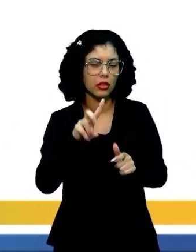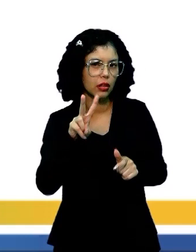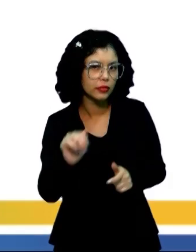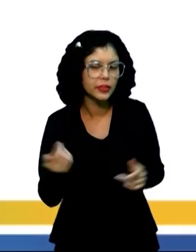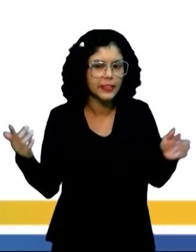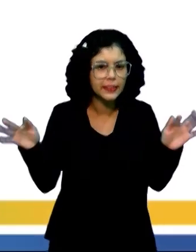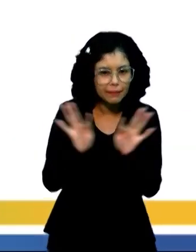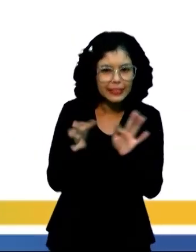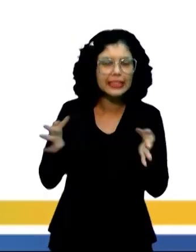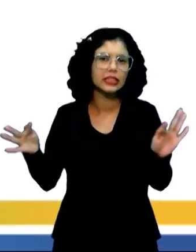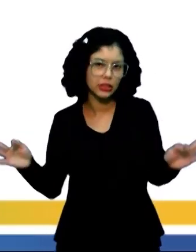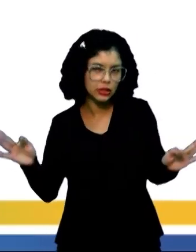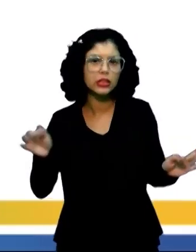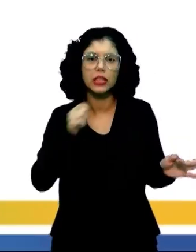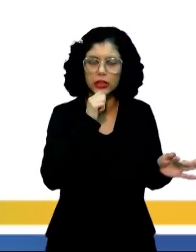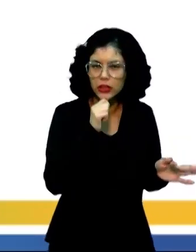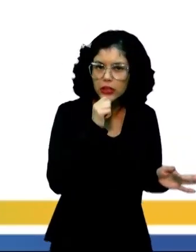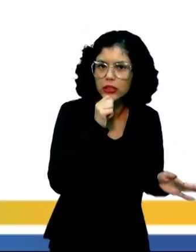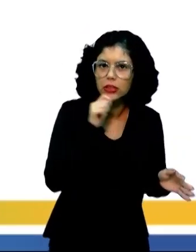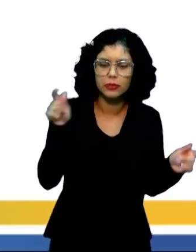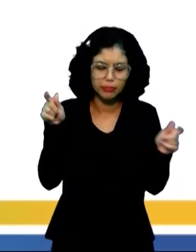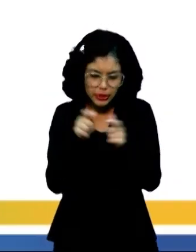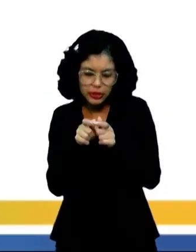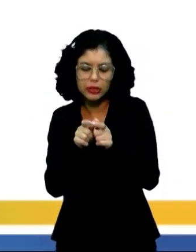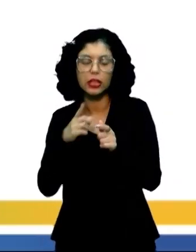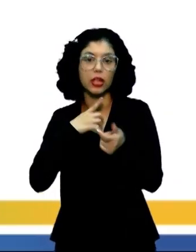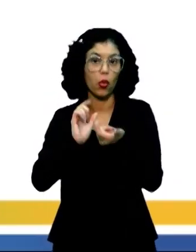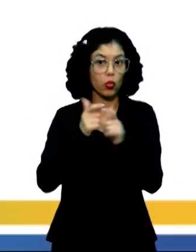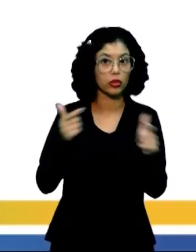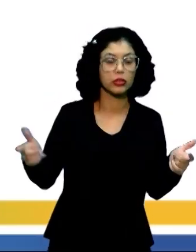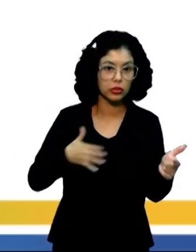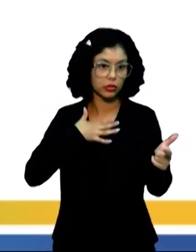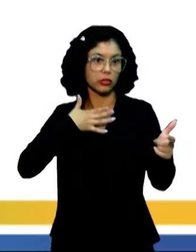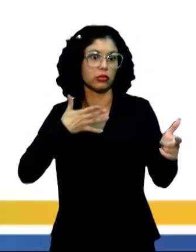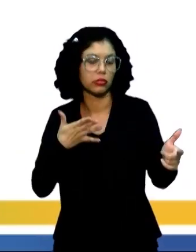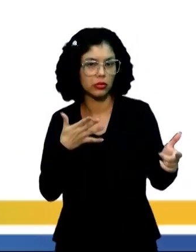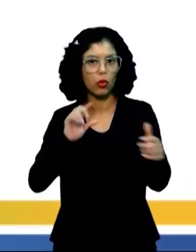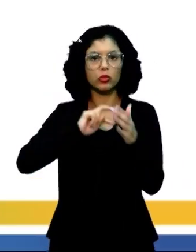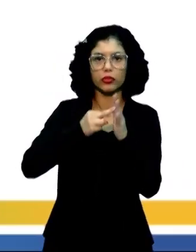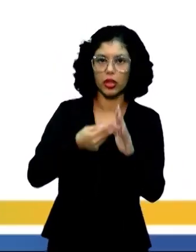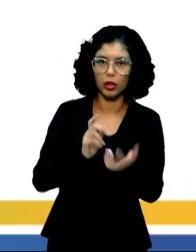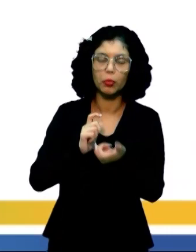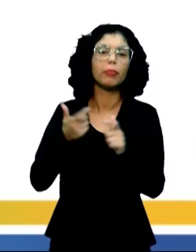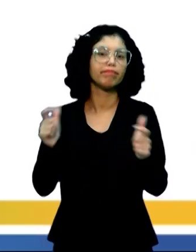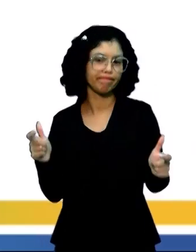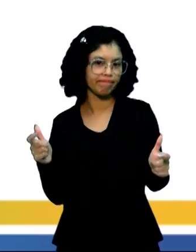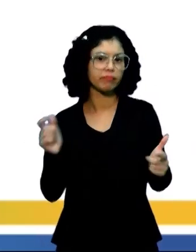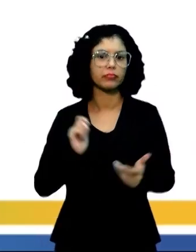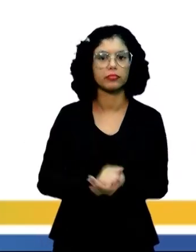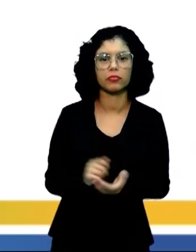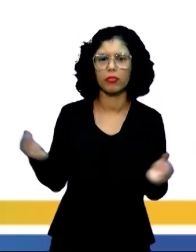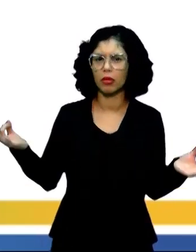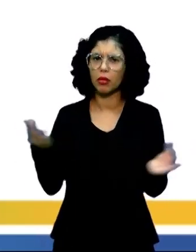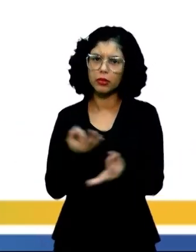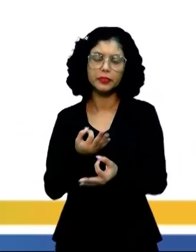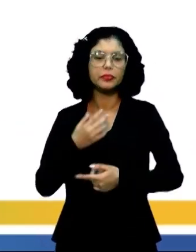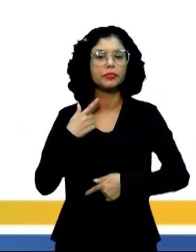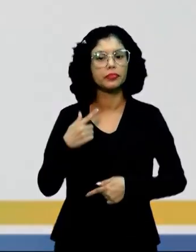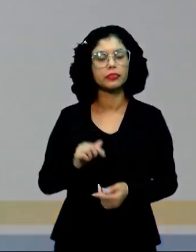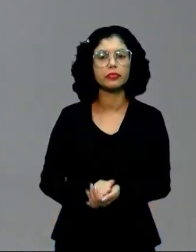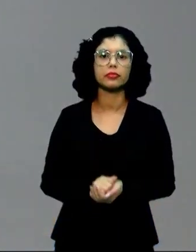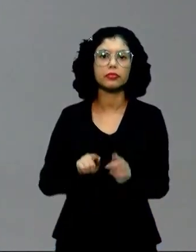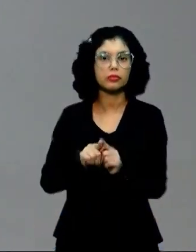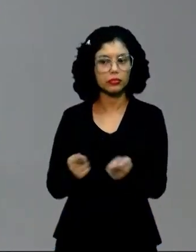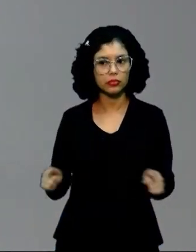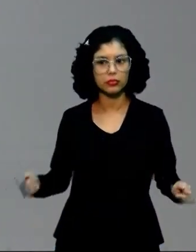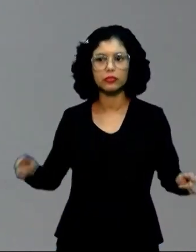dizer, frases que, apesar de curtas, têm um grande impacto ou uma grande significação. Perfeição gramatical,